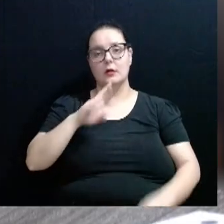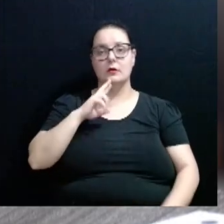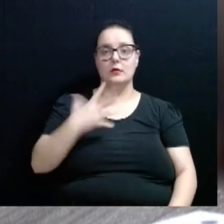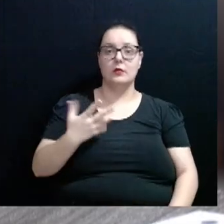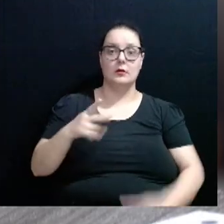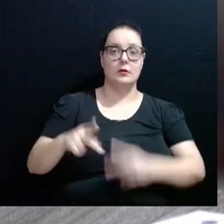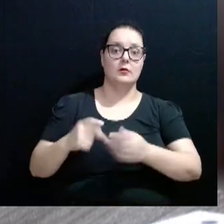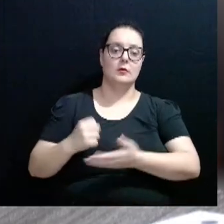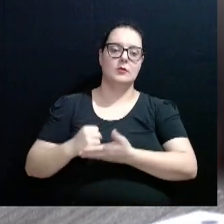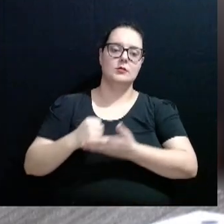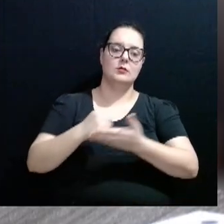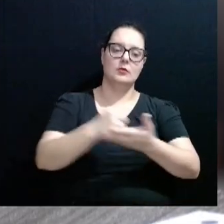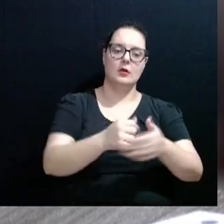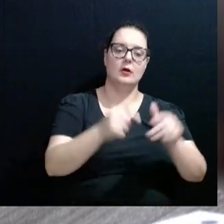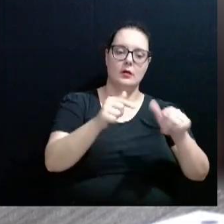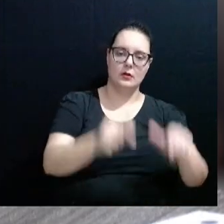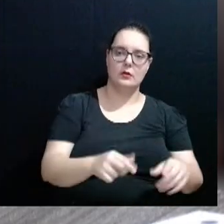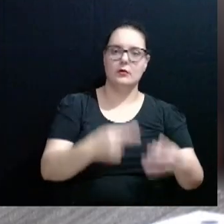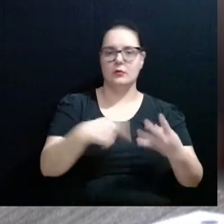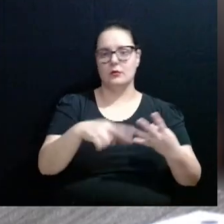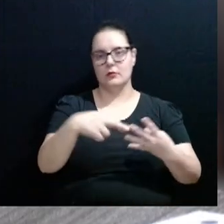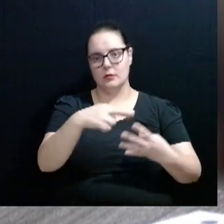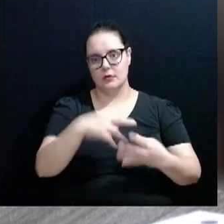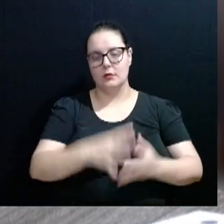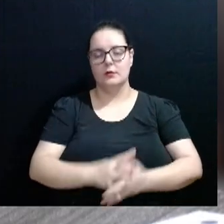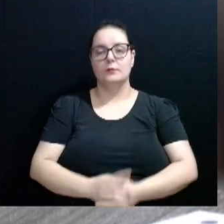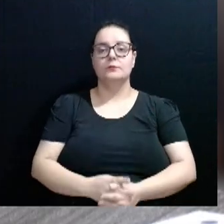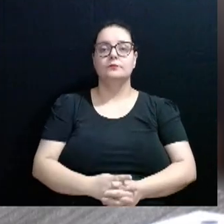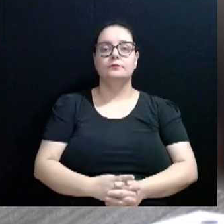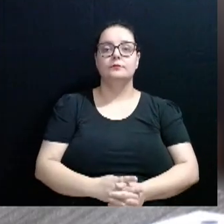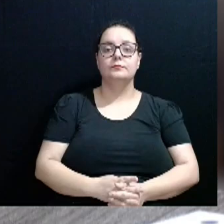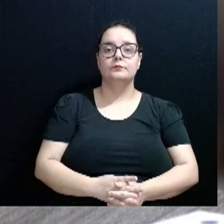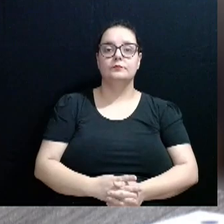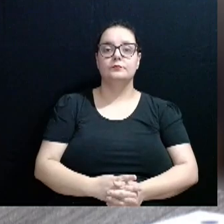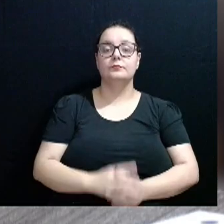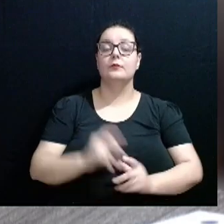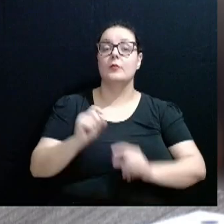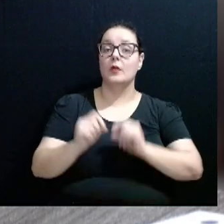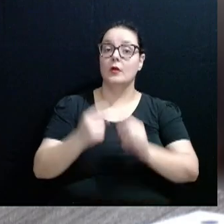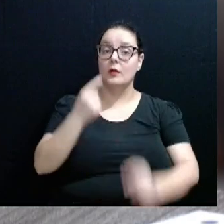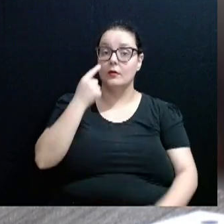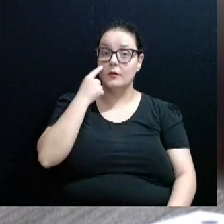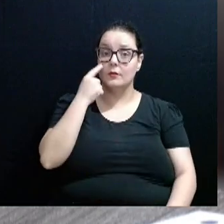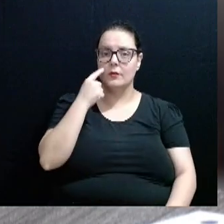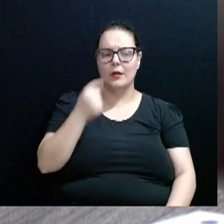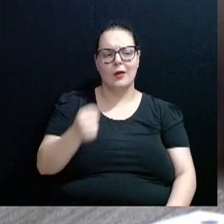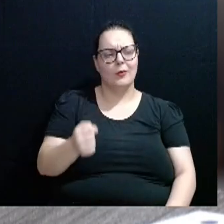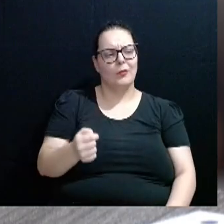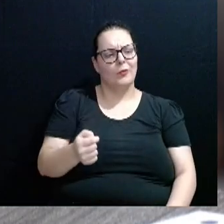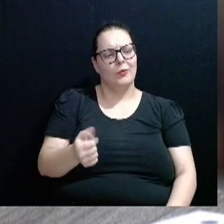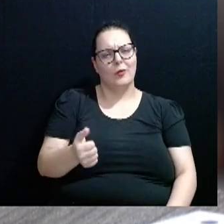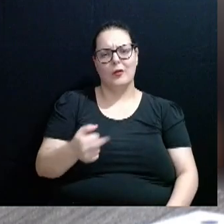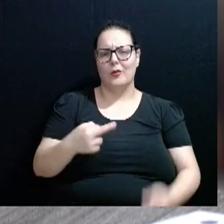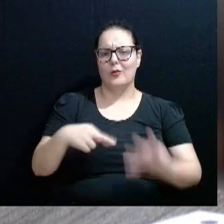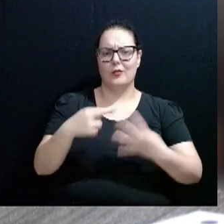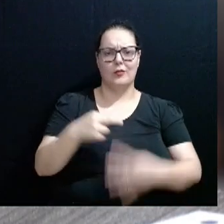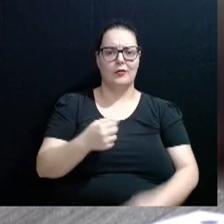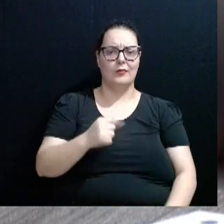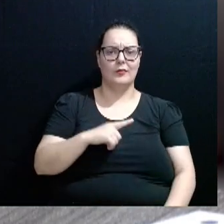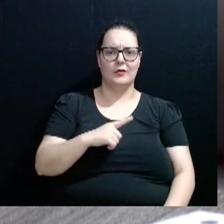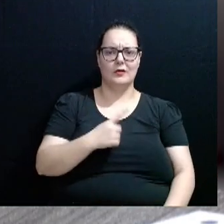até aos ecopontos. O que a gente vê é muito pouco, né? Quer dizer, nós temos 14